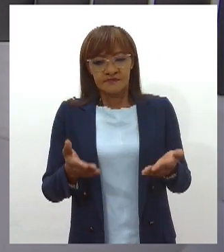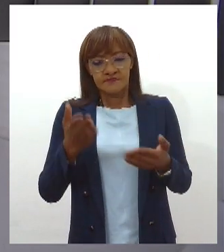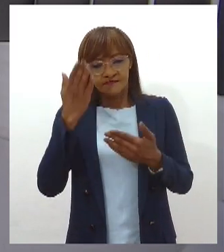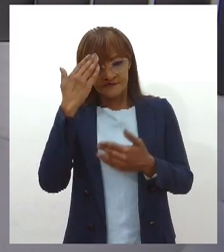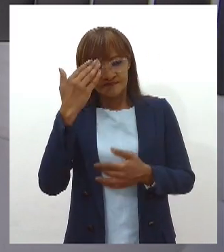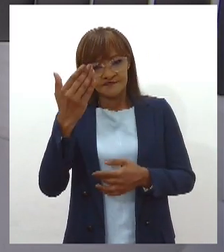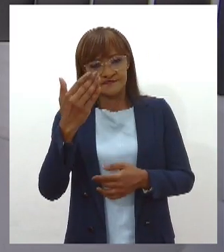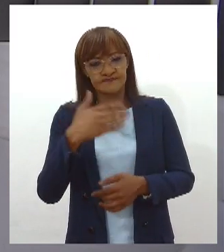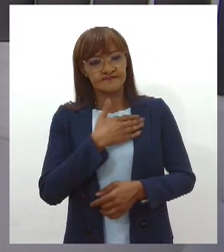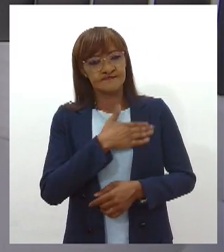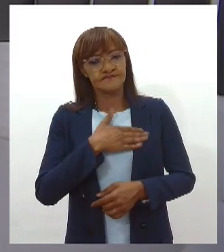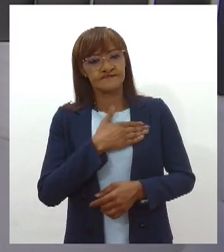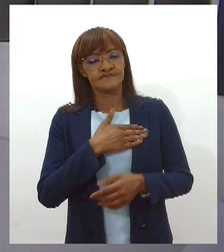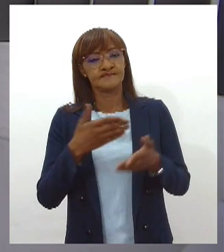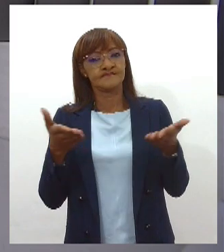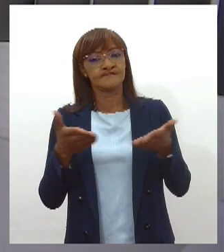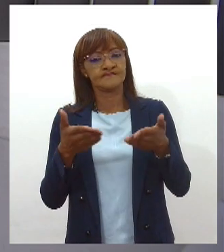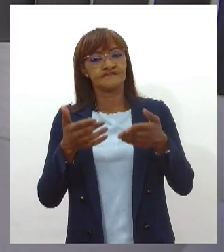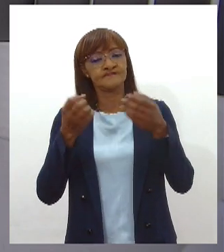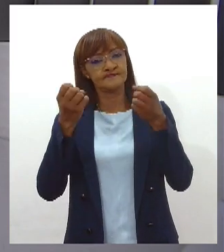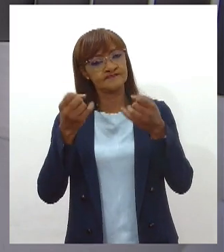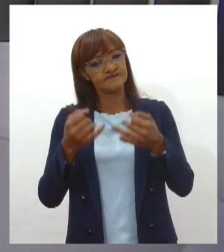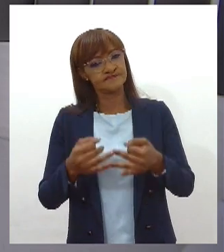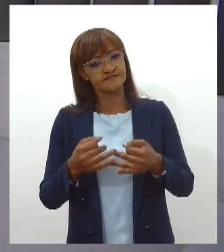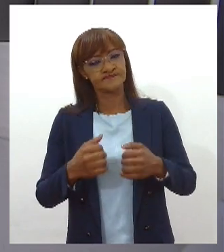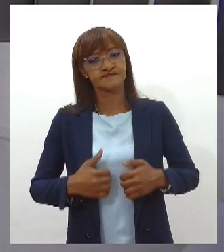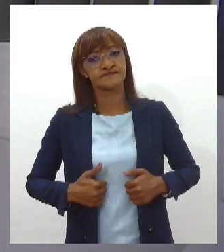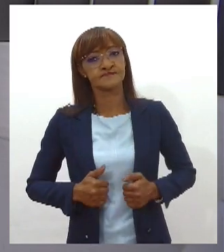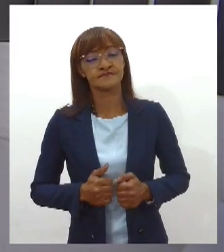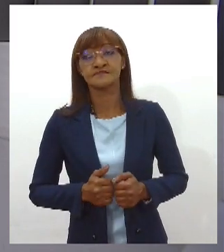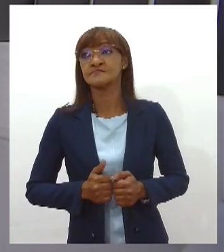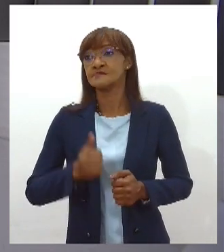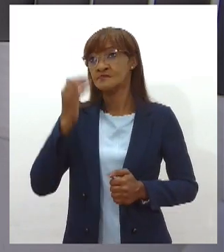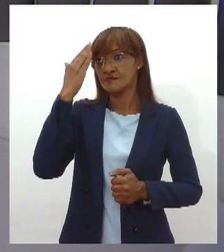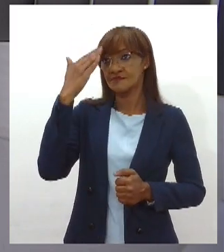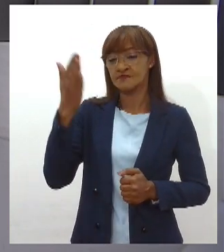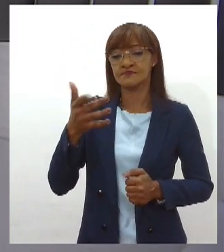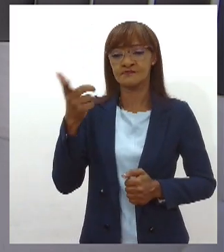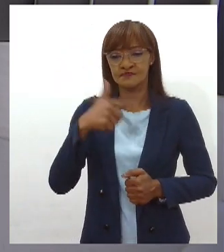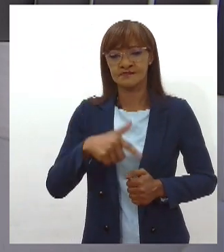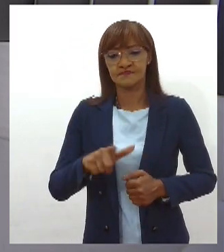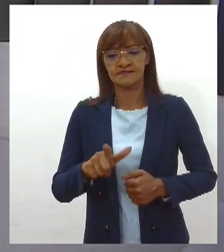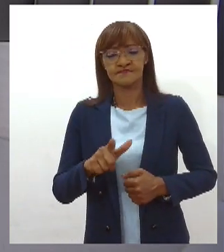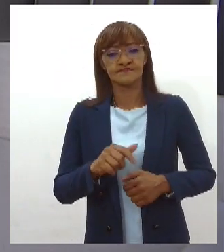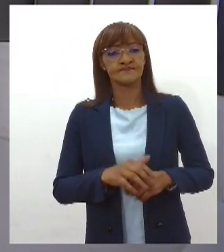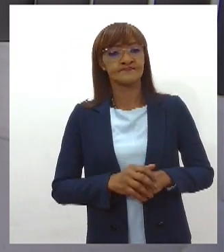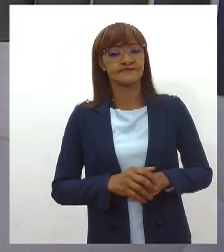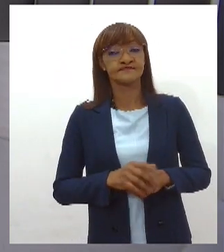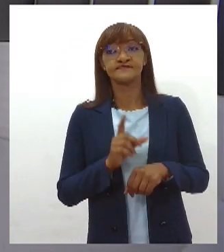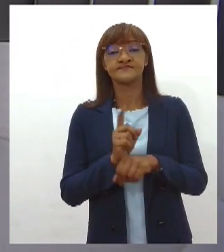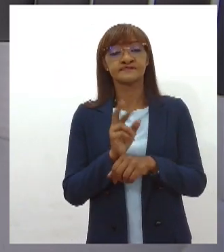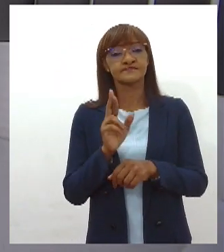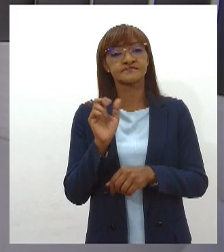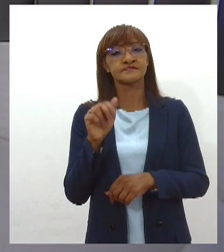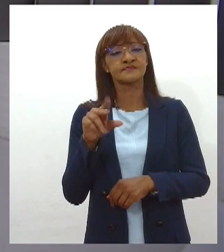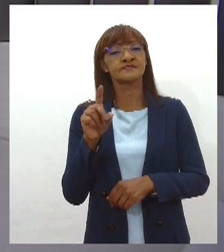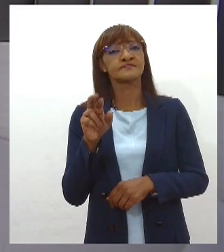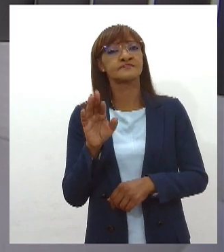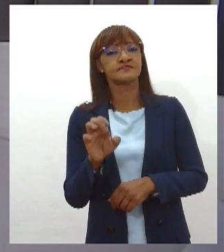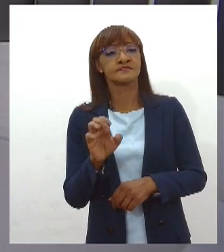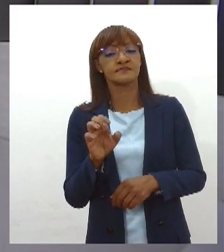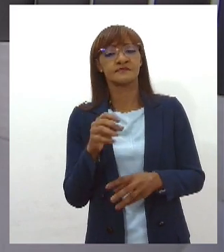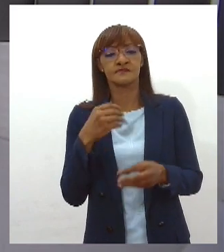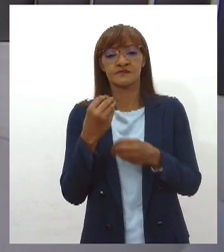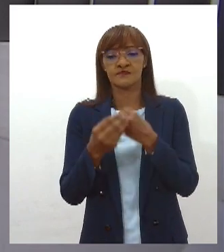para esclarecer algumas dúvidas. Nós que agradecemos mais uma vez a participação. Doutor André, vamos começar falando, então, explicando,